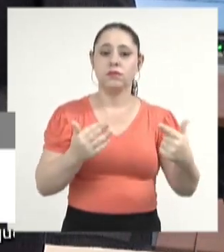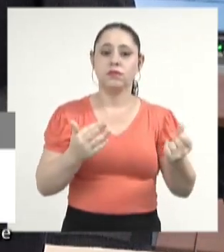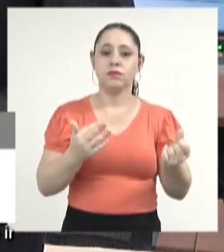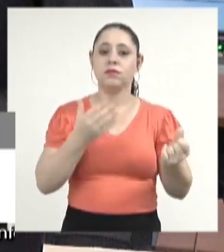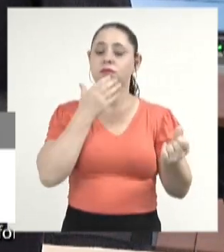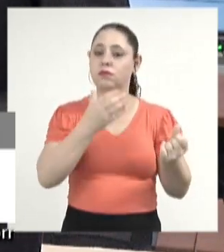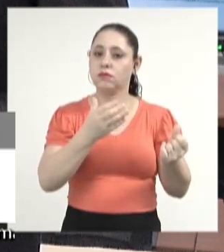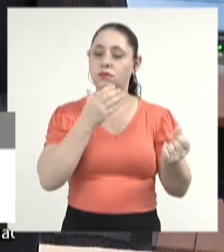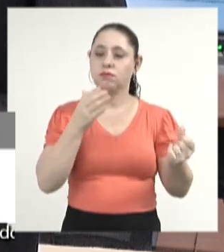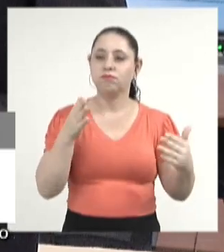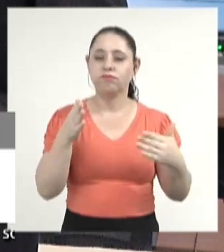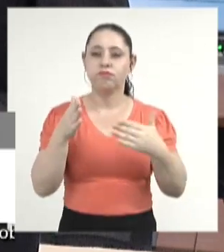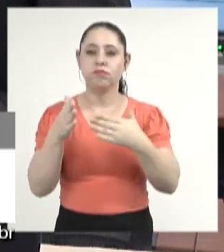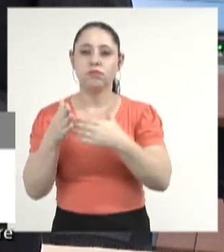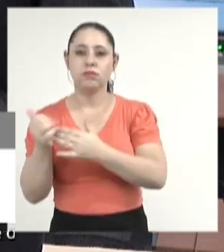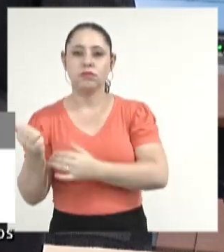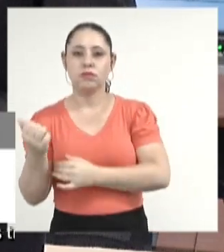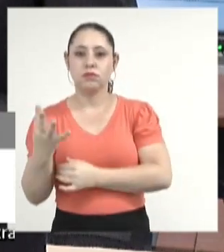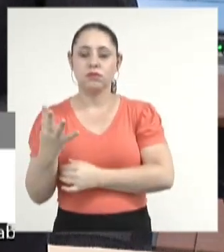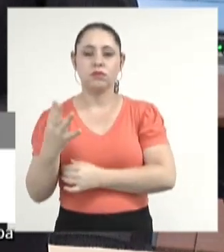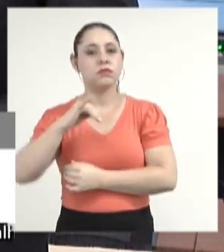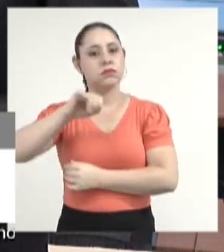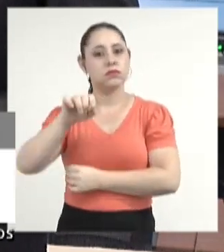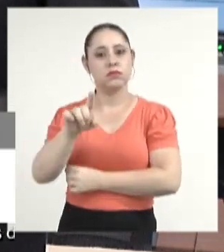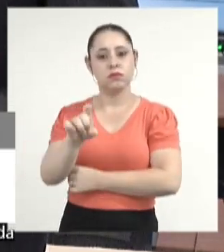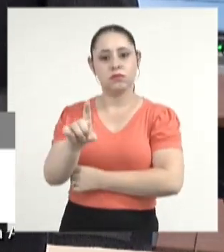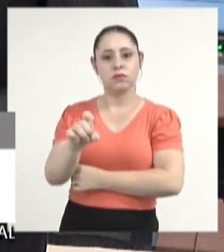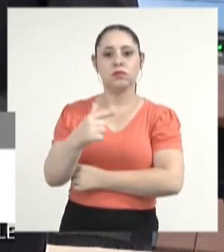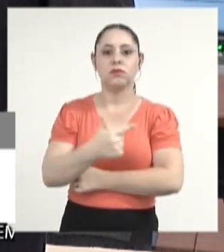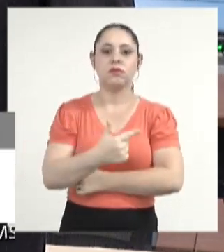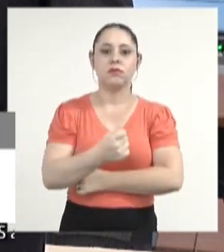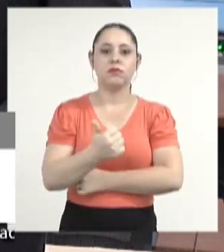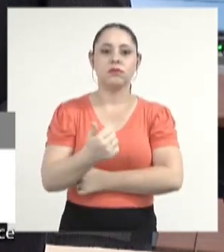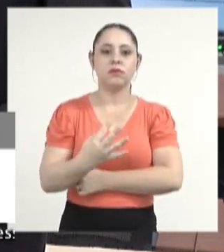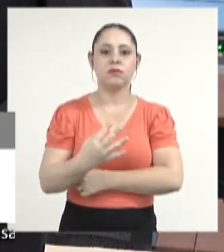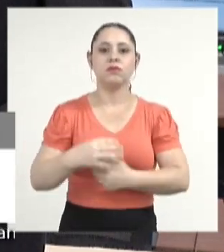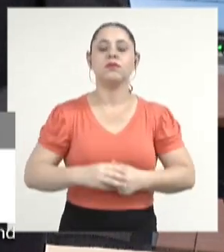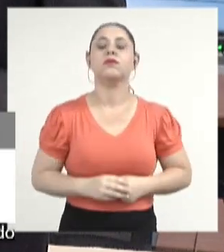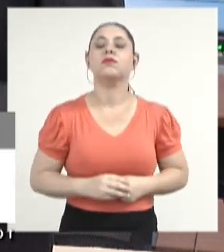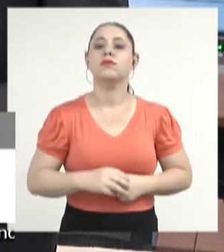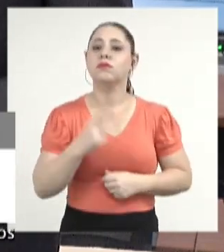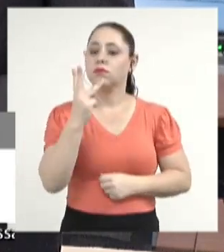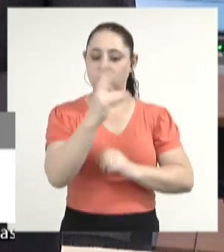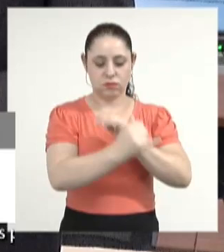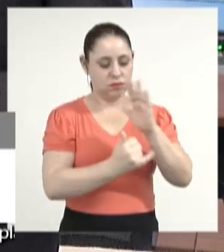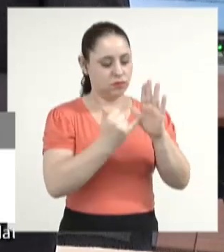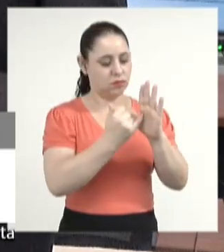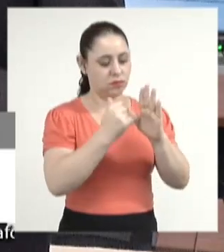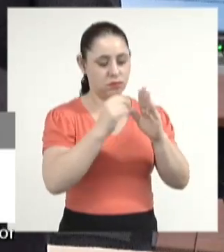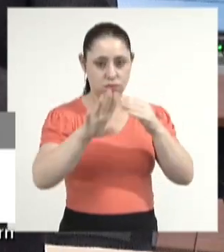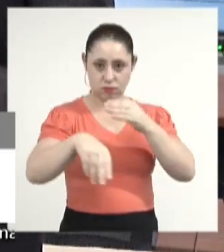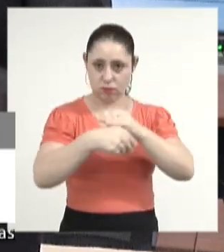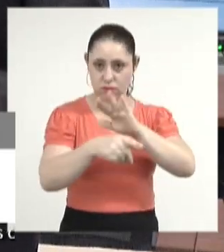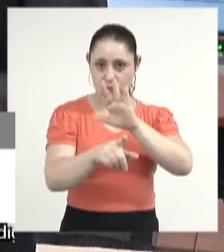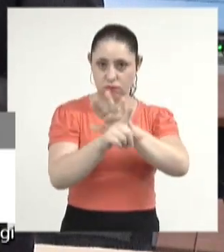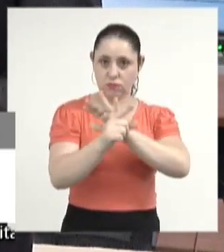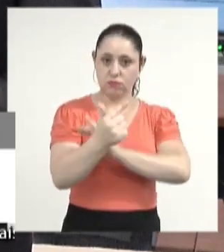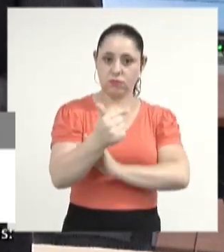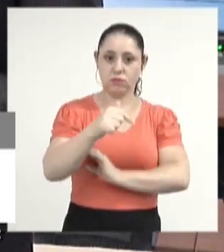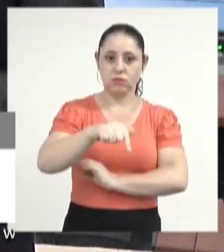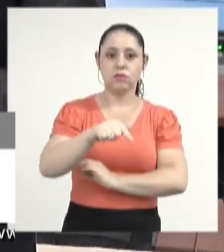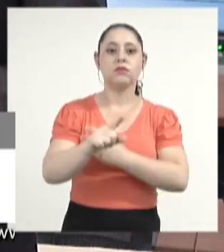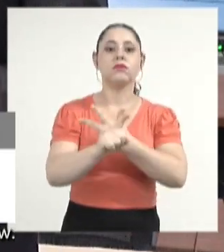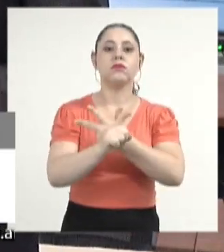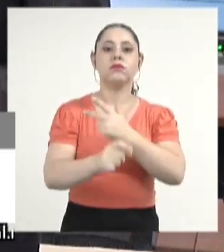de dezembro a 14 de janeiro de 2024. O terceiro item é um projeto de lei complementar, é o 17,